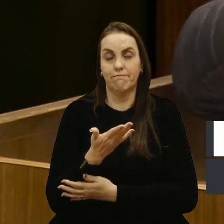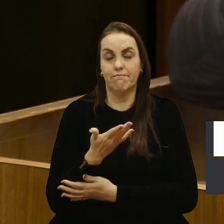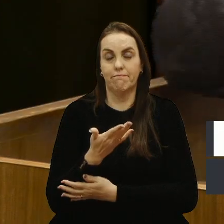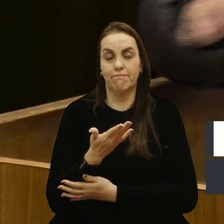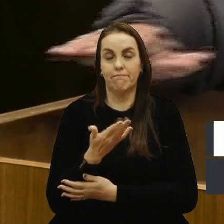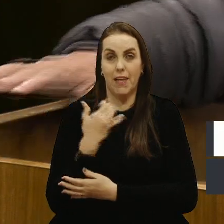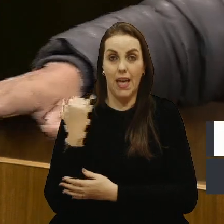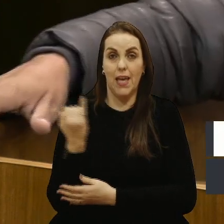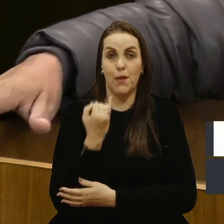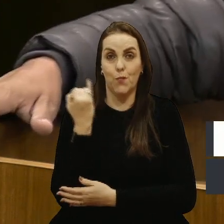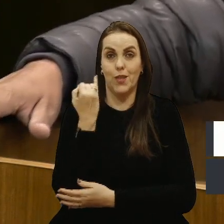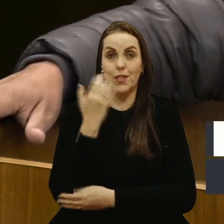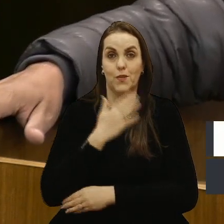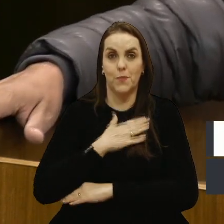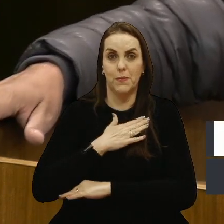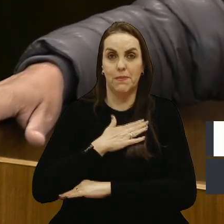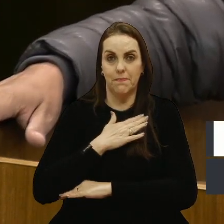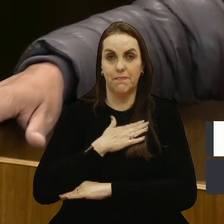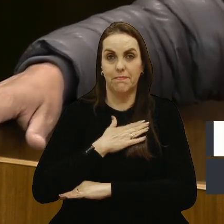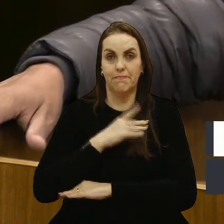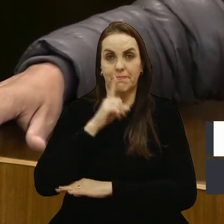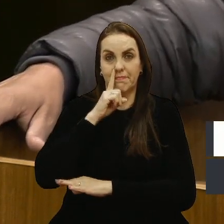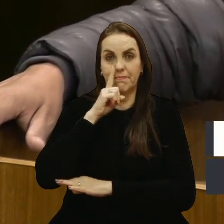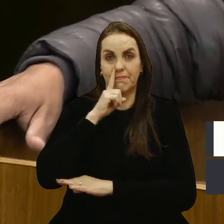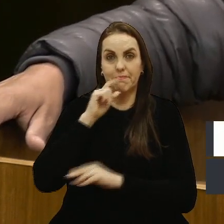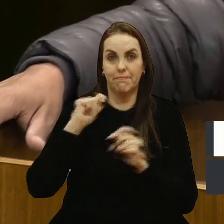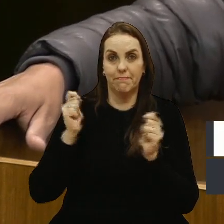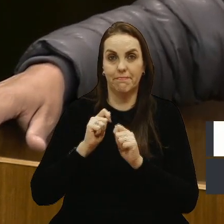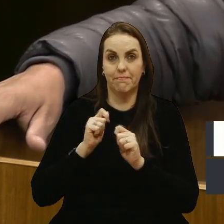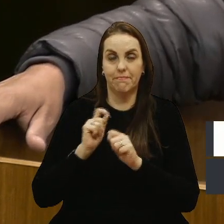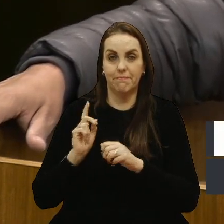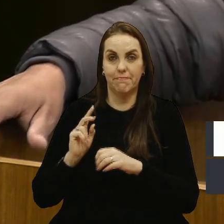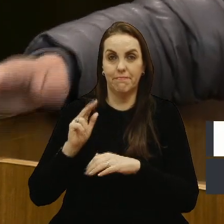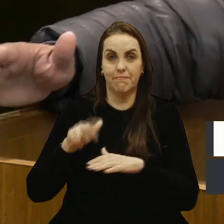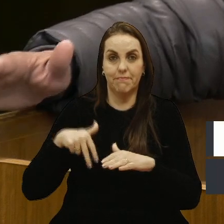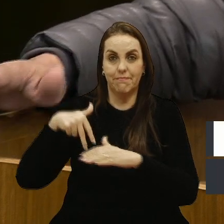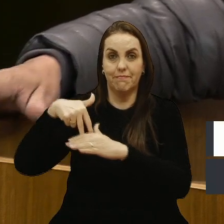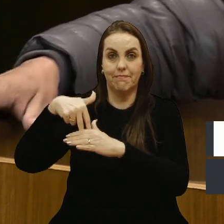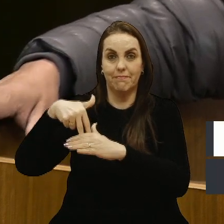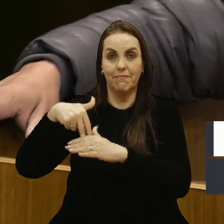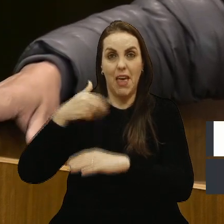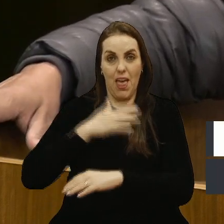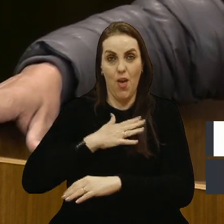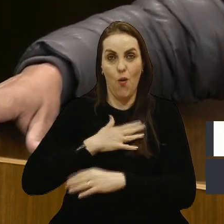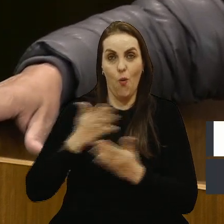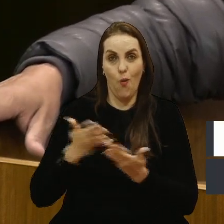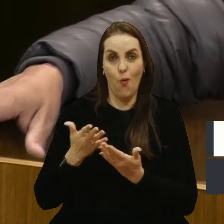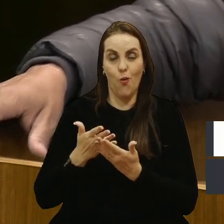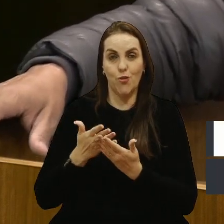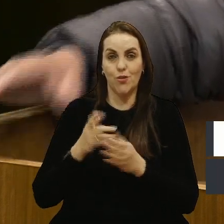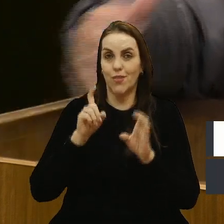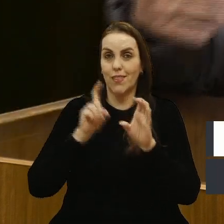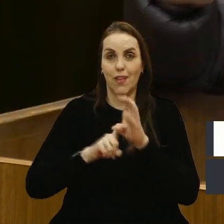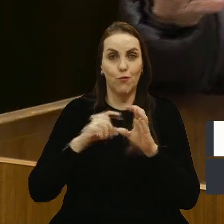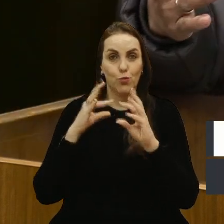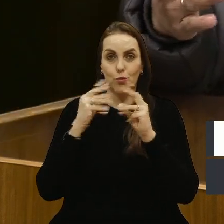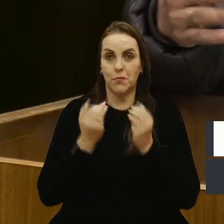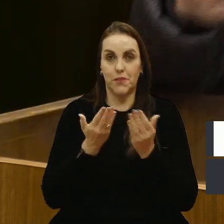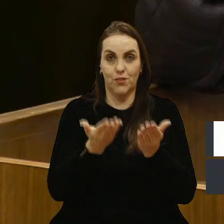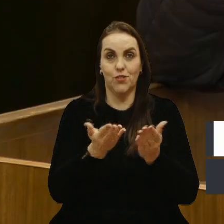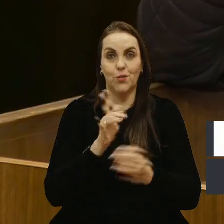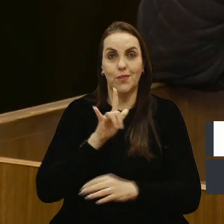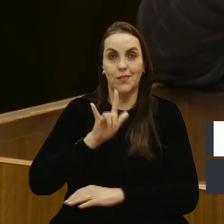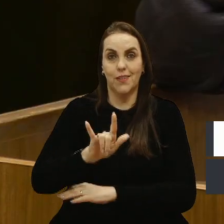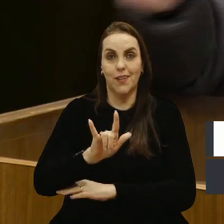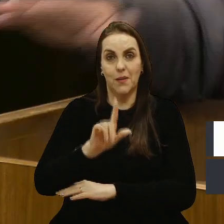é importante para mim, mãe, poder estar aqui. Se eu estou aqui hoje, eu devo tudo para você, minha mãe. Eu quero dizer que eu te amo e